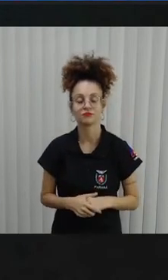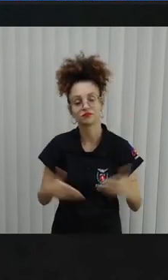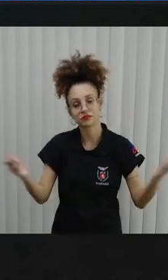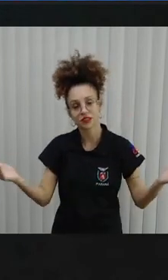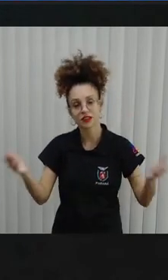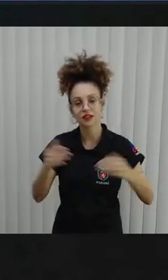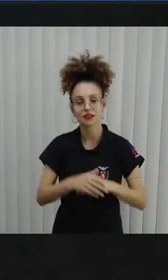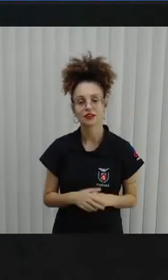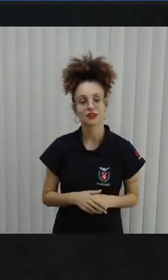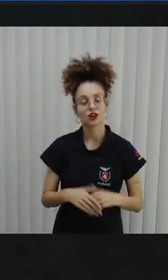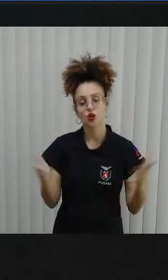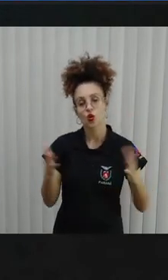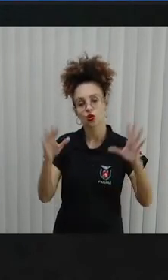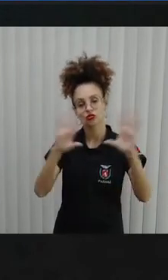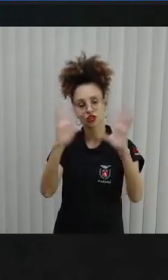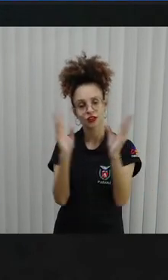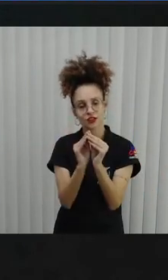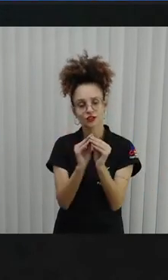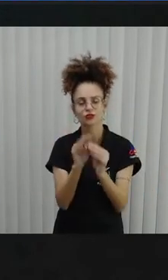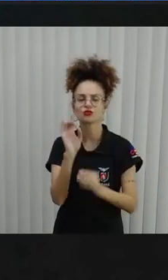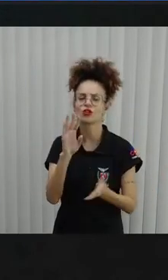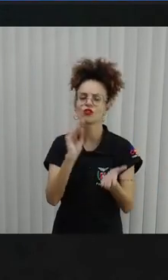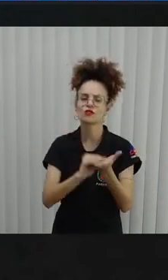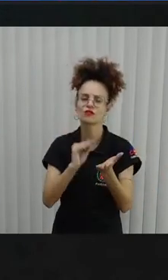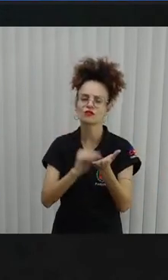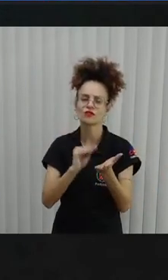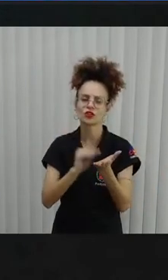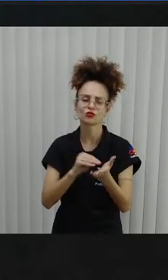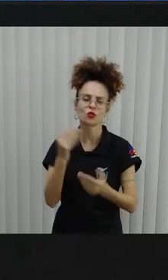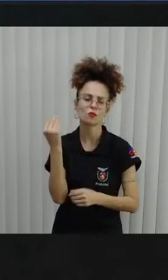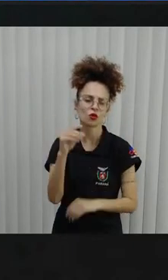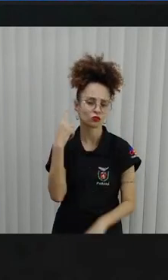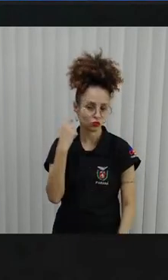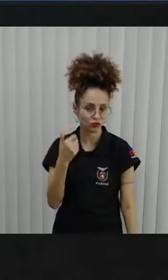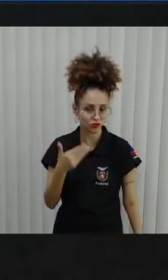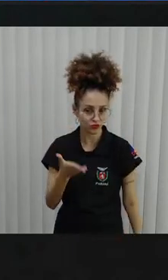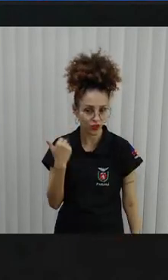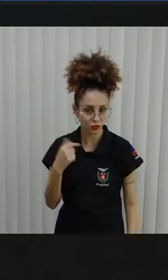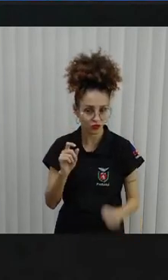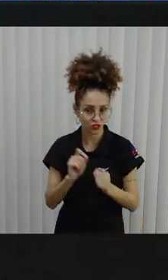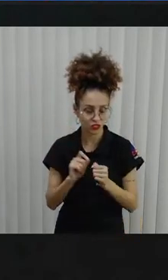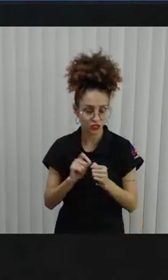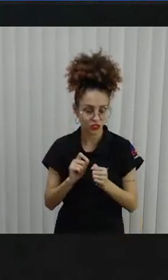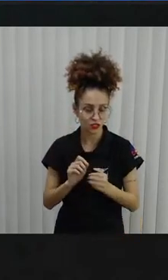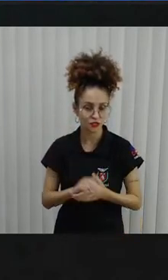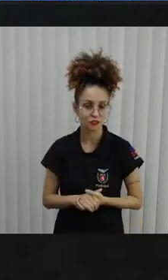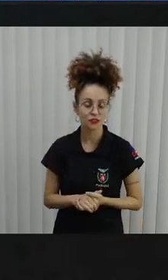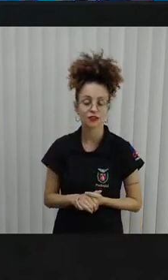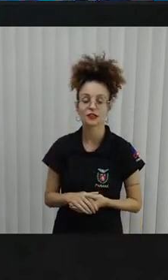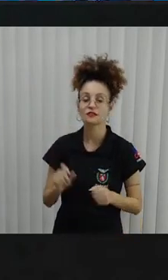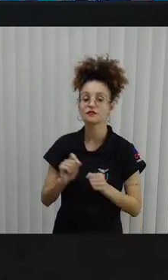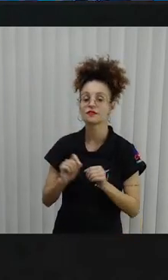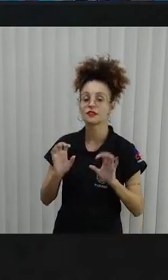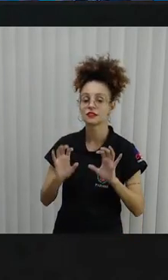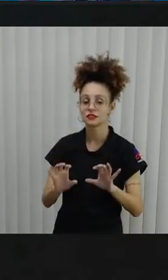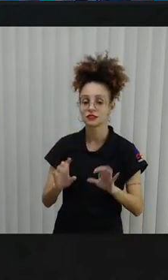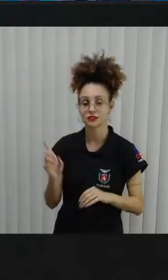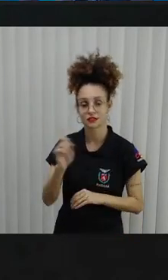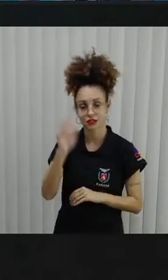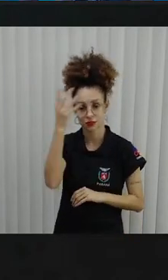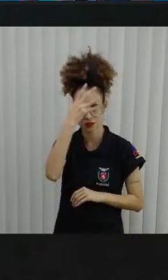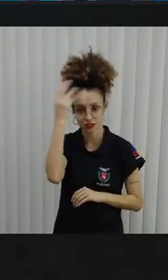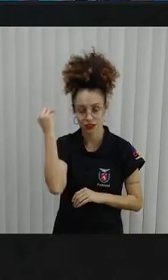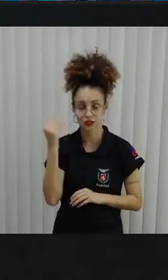gente, por hoje era isso. Faltou, acho que, só colocar um som no jogo. Vamos fazer isso, Marcelo? Ó, faz o seguinte, ó, não esquece